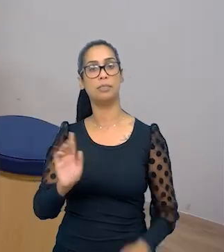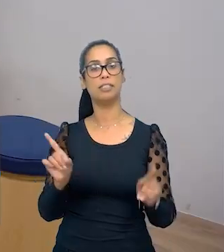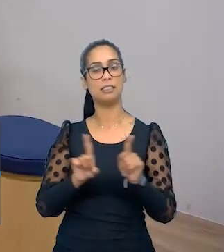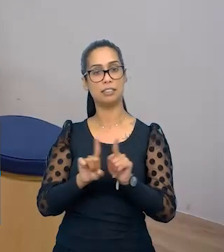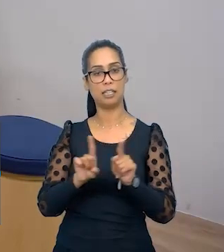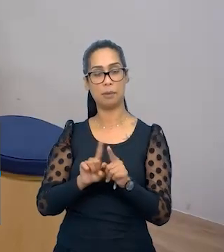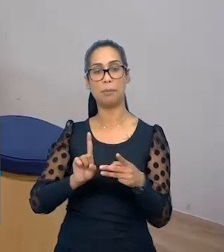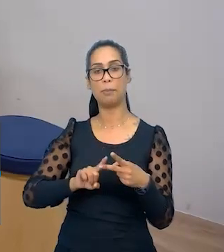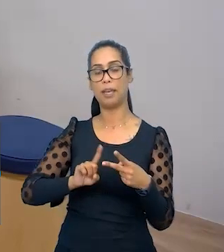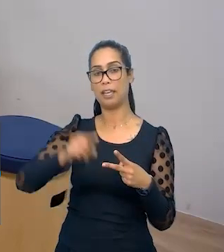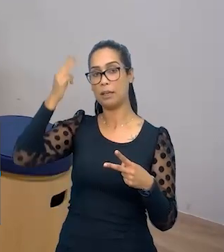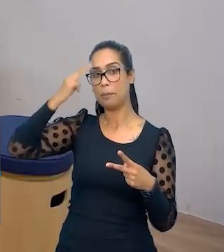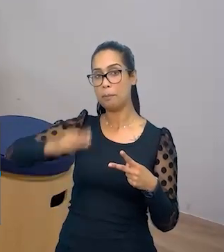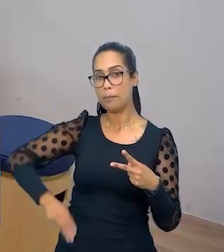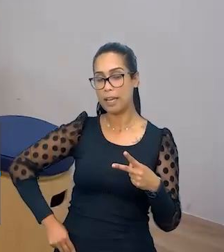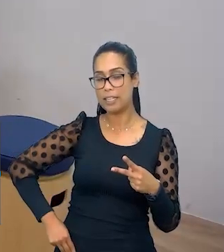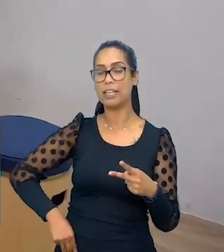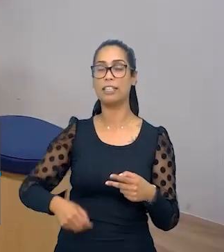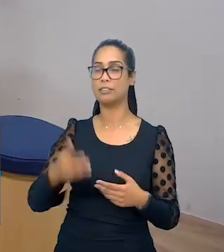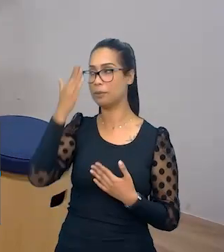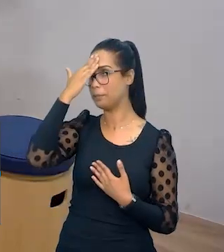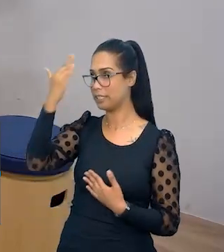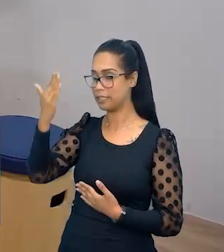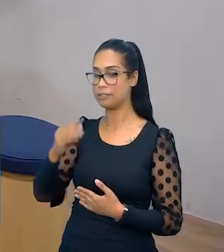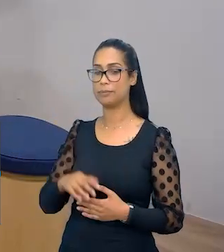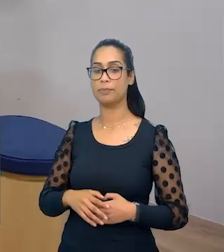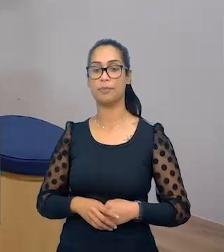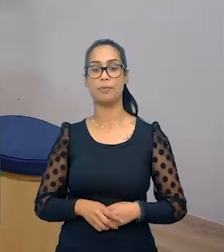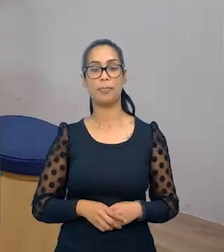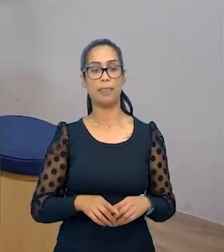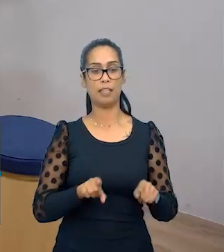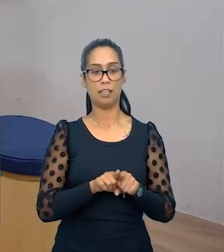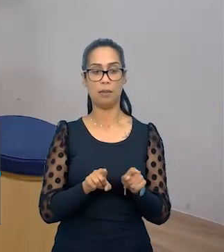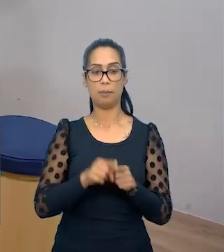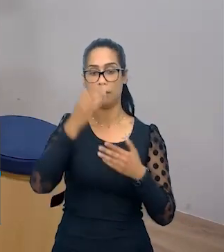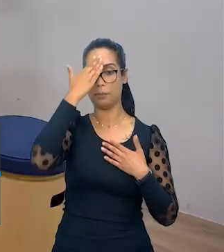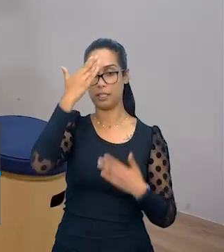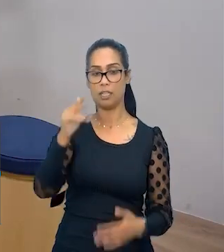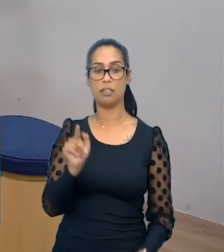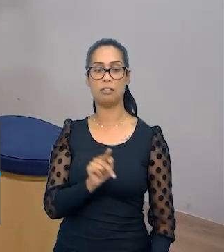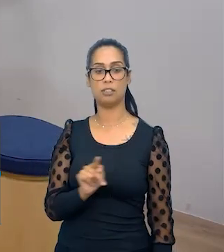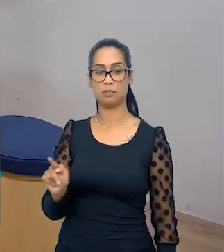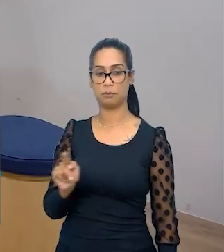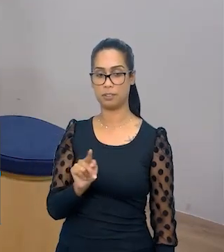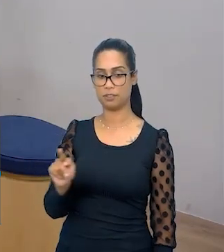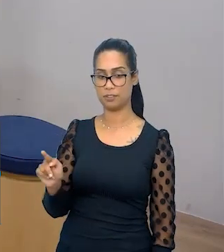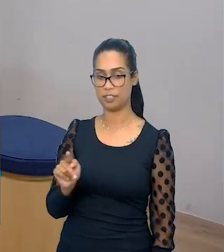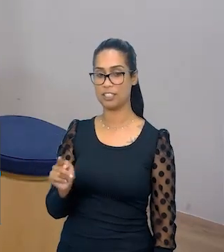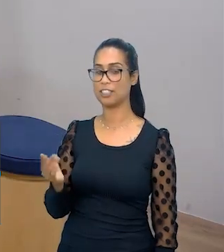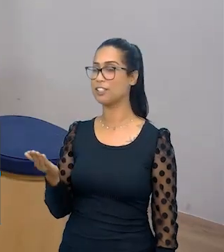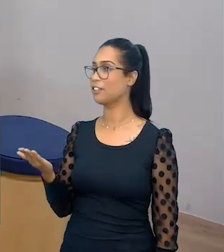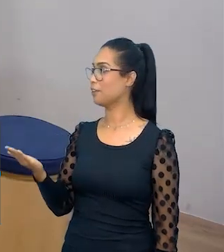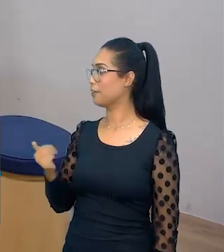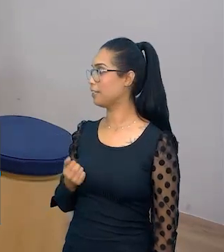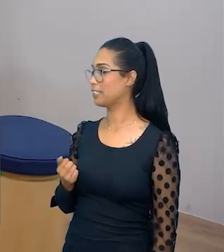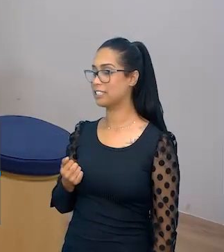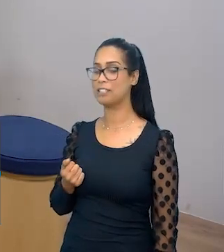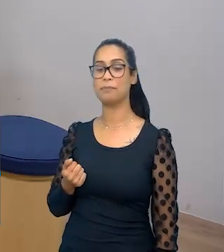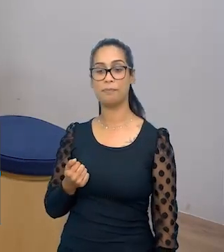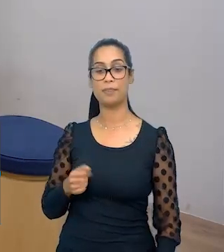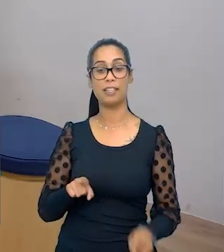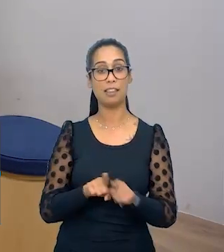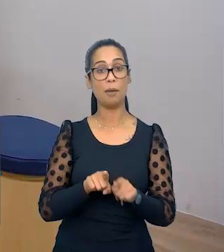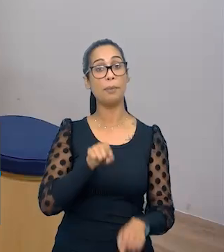nossas vozes. Obrigado, Libras. Quero agradecer a professora Kimie, quero agradecer a professora Sumaia, quero agradecer a